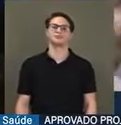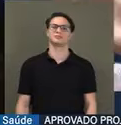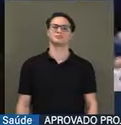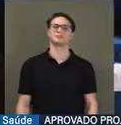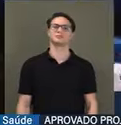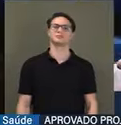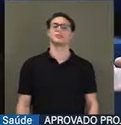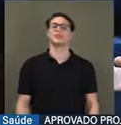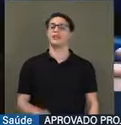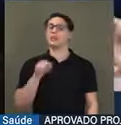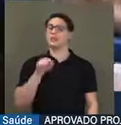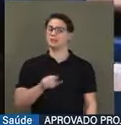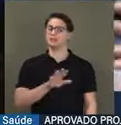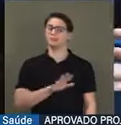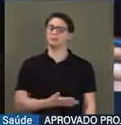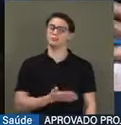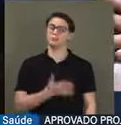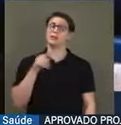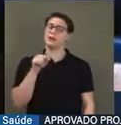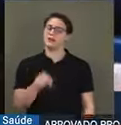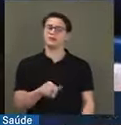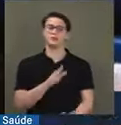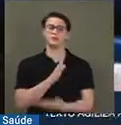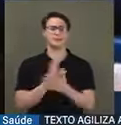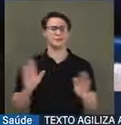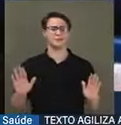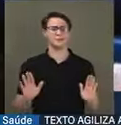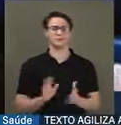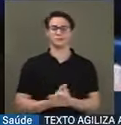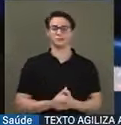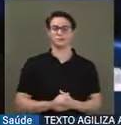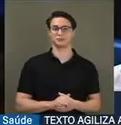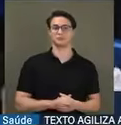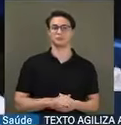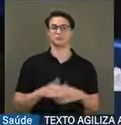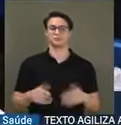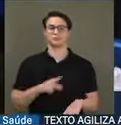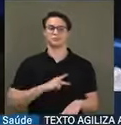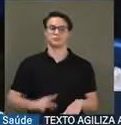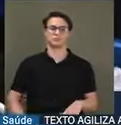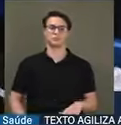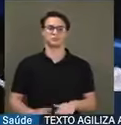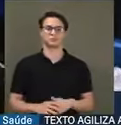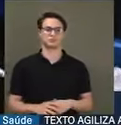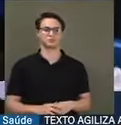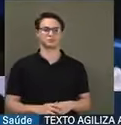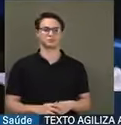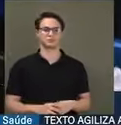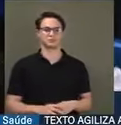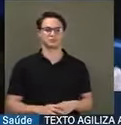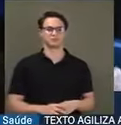Que é isso? Que é isso? Já deu. Então, presidente, a situação